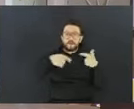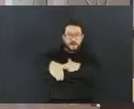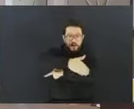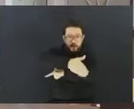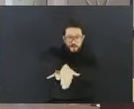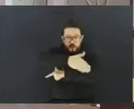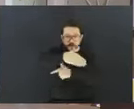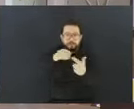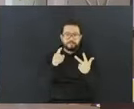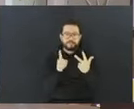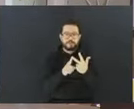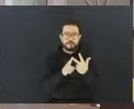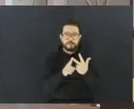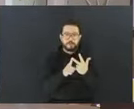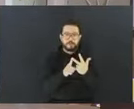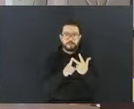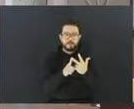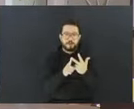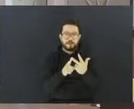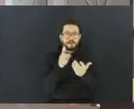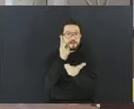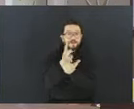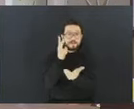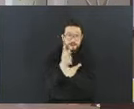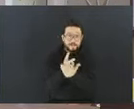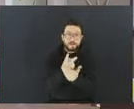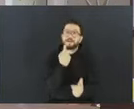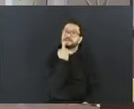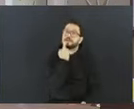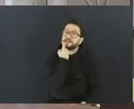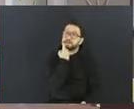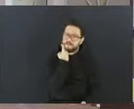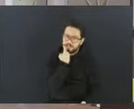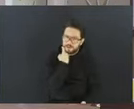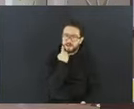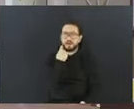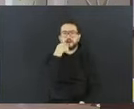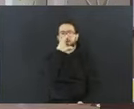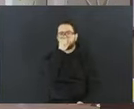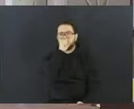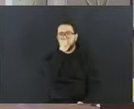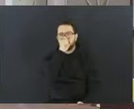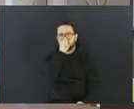Foi quase toda sexta-feira, todo sábado também. Né.